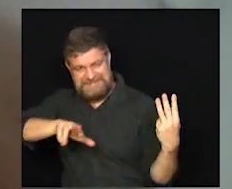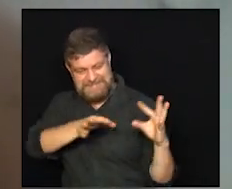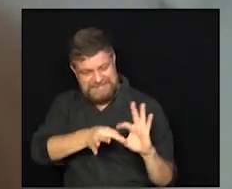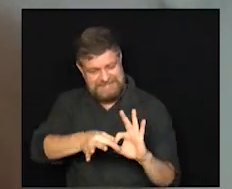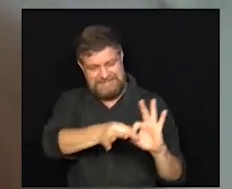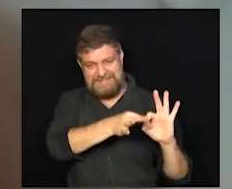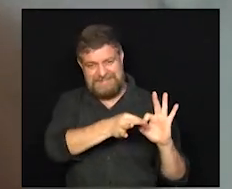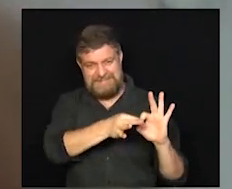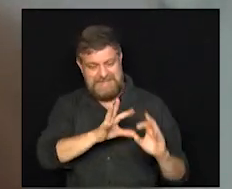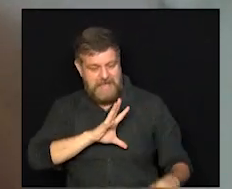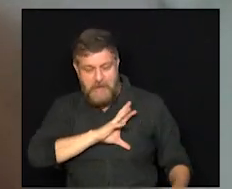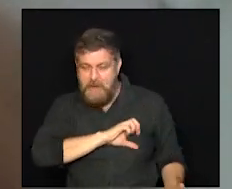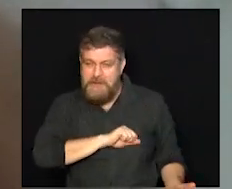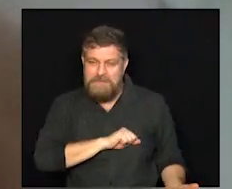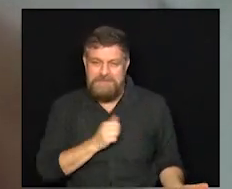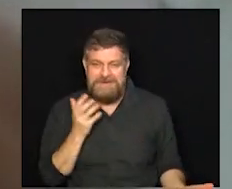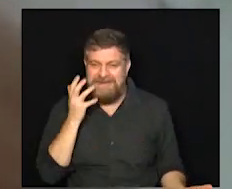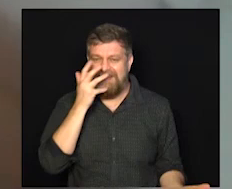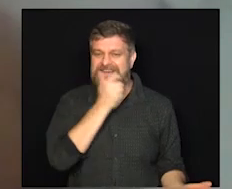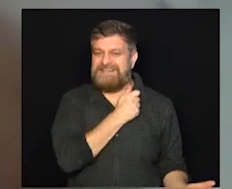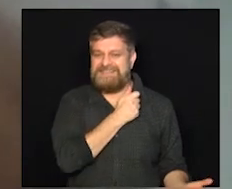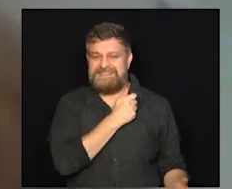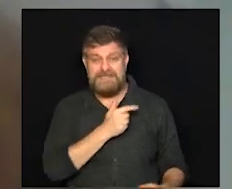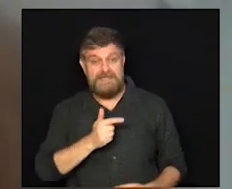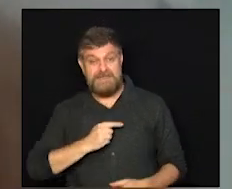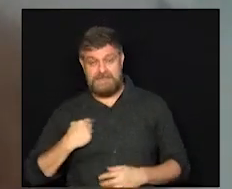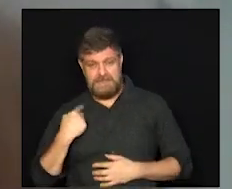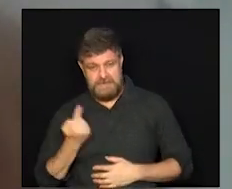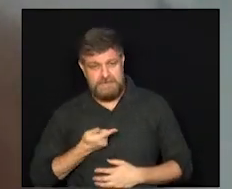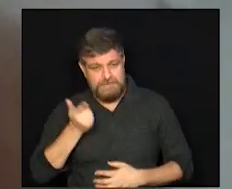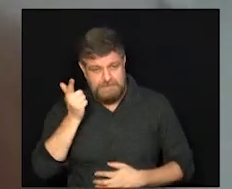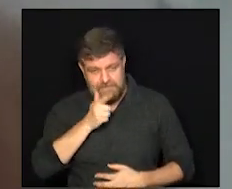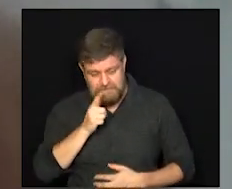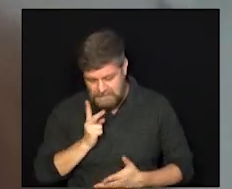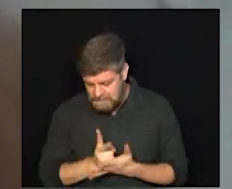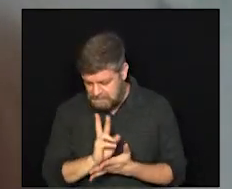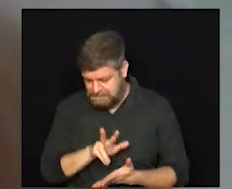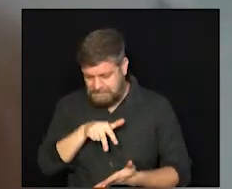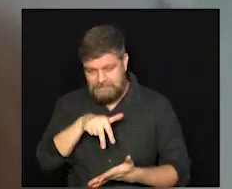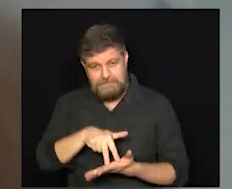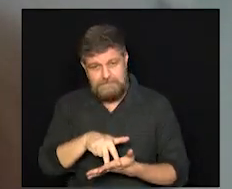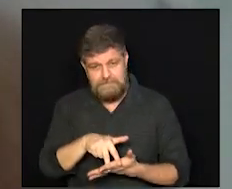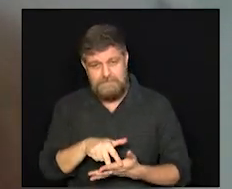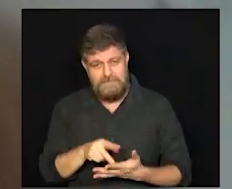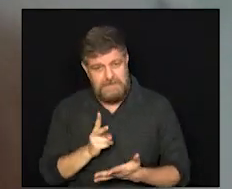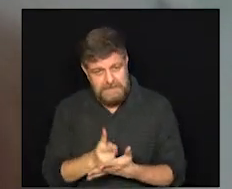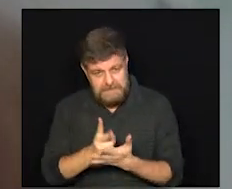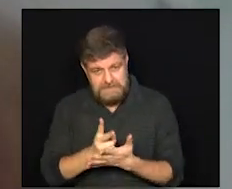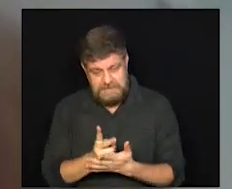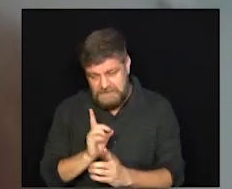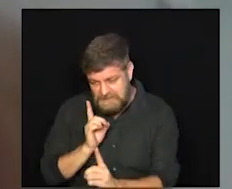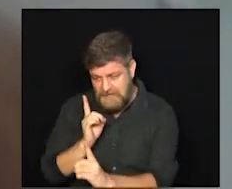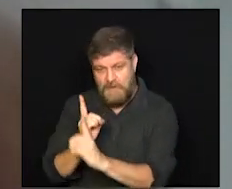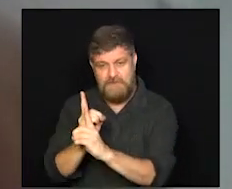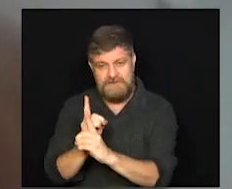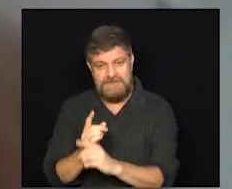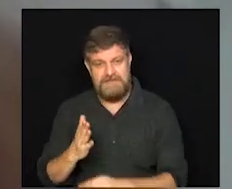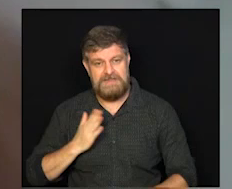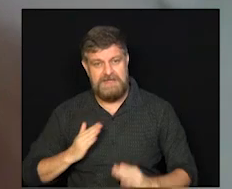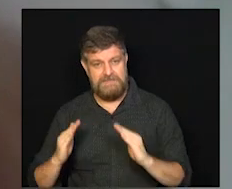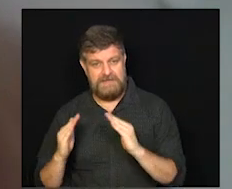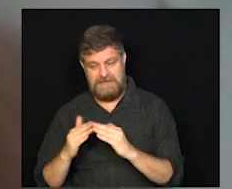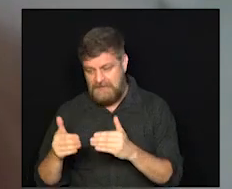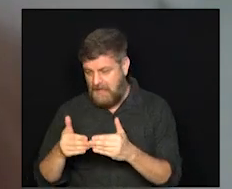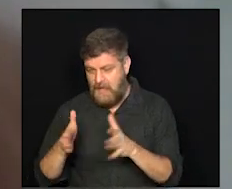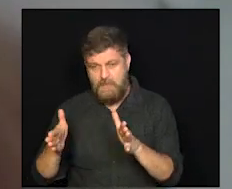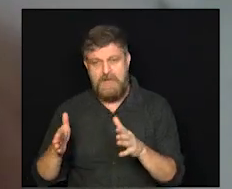amor. E que nós possamos estar sempre à disposição e, quando possível, nos encontrarmos. Até a minha casa aqui eu abro para